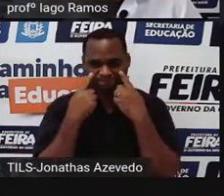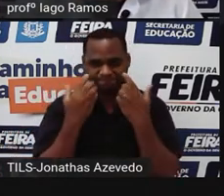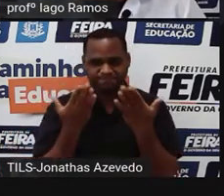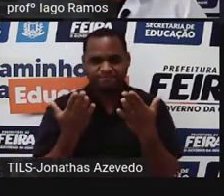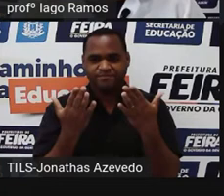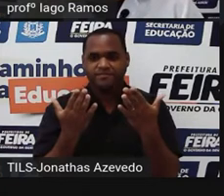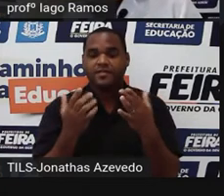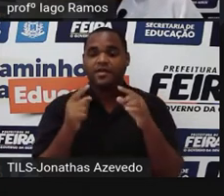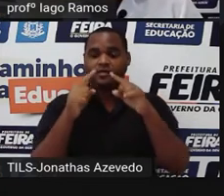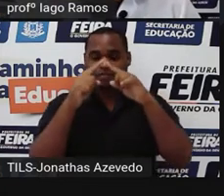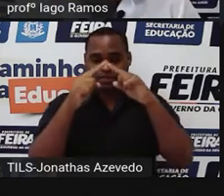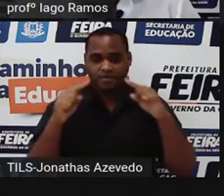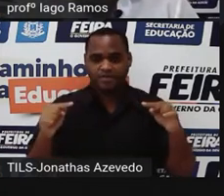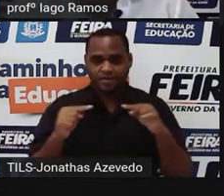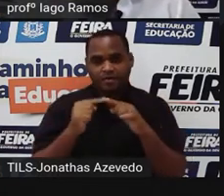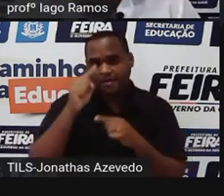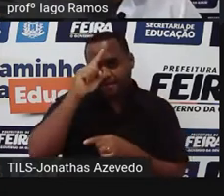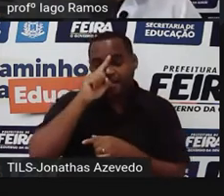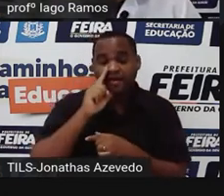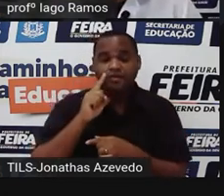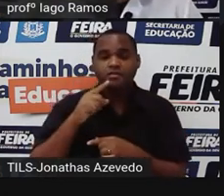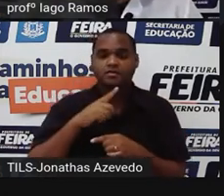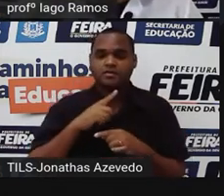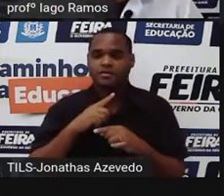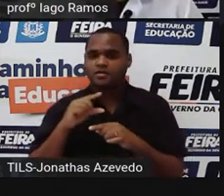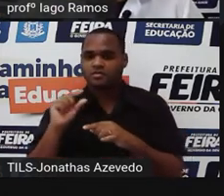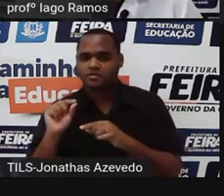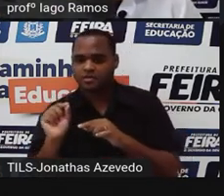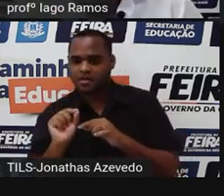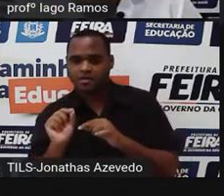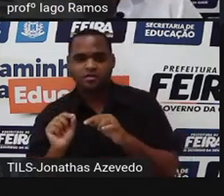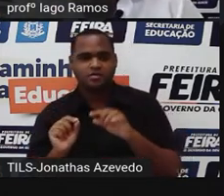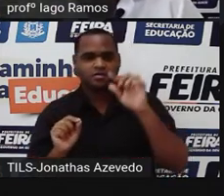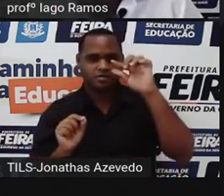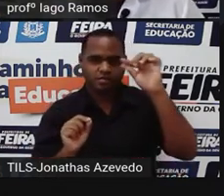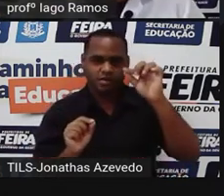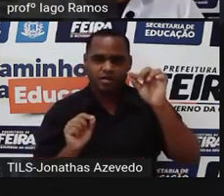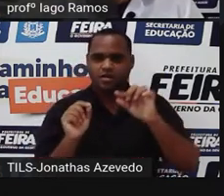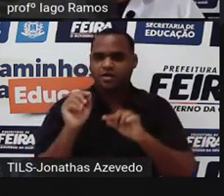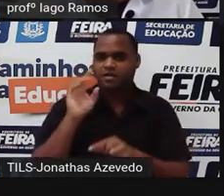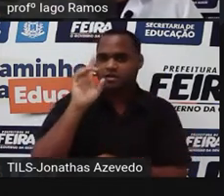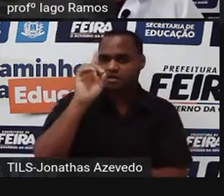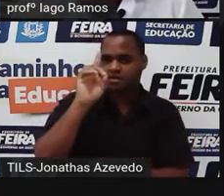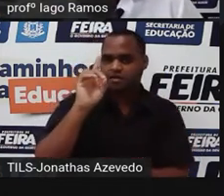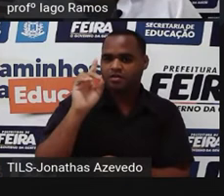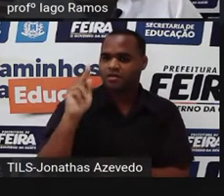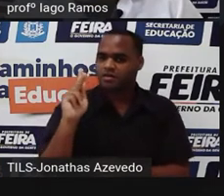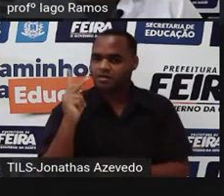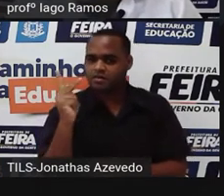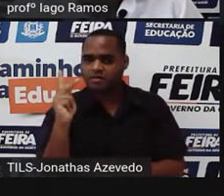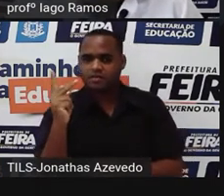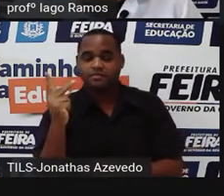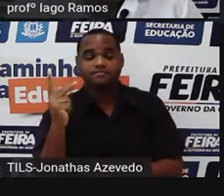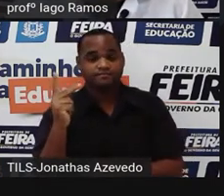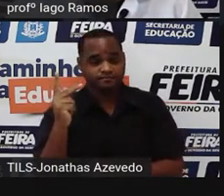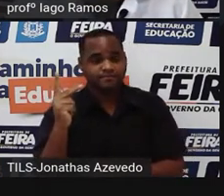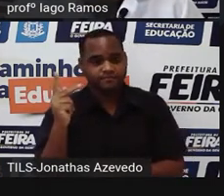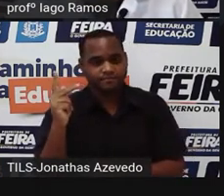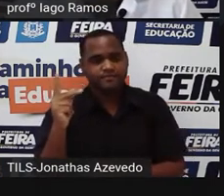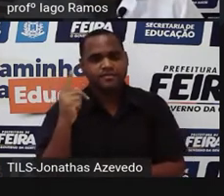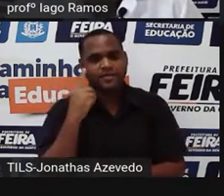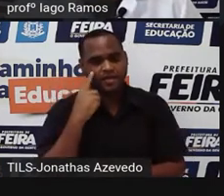triângulo amarelo com os vértices D, E, H. Tá ali mostrando um ângulo reto, ó. Por isso que ele